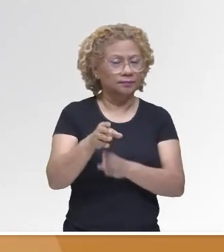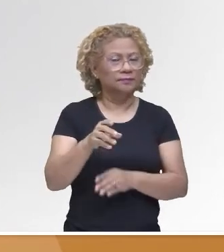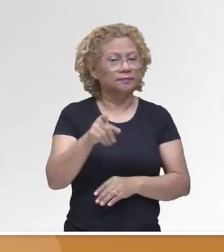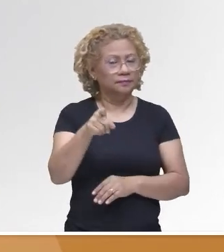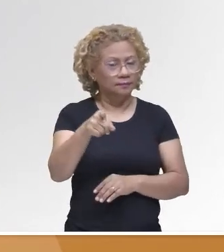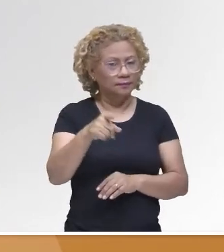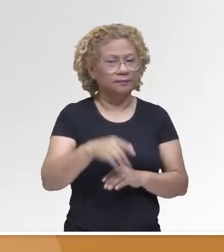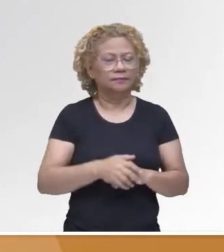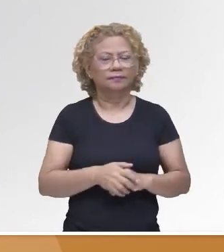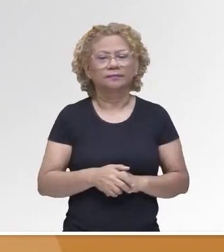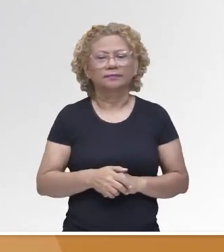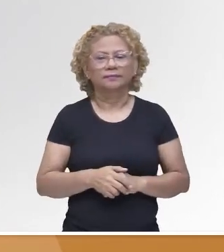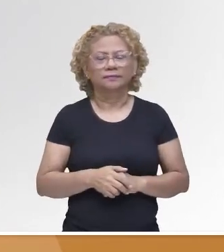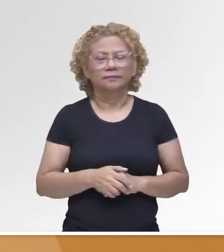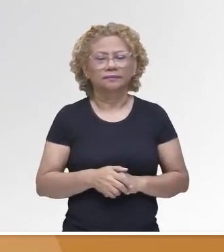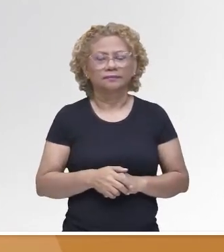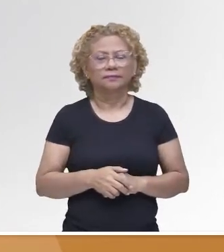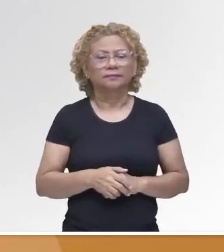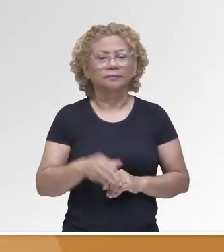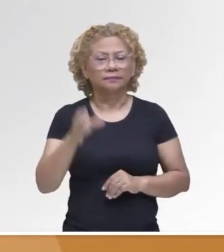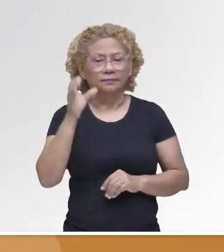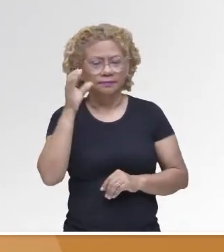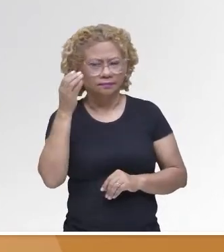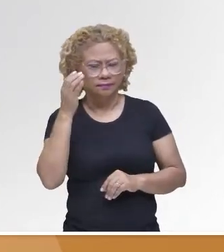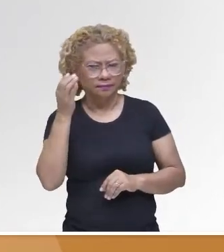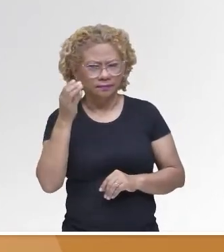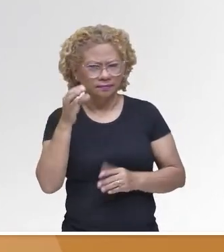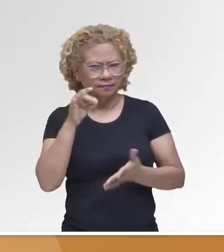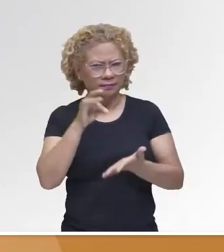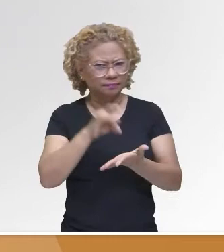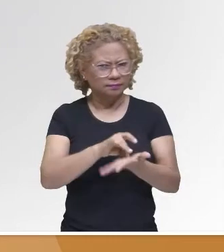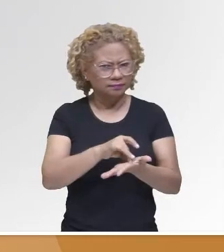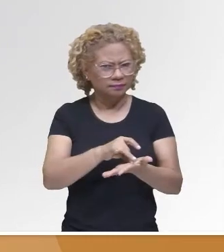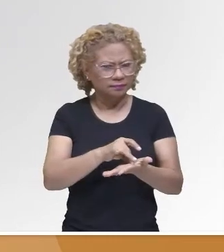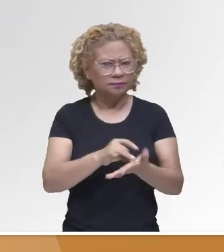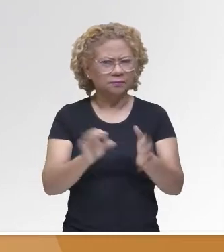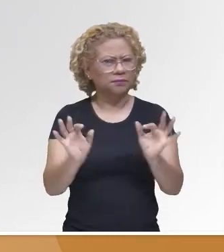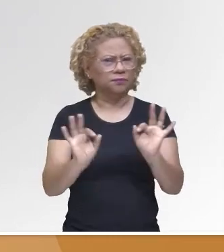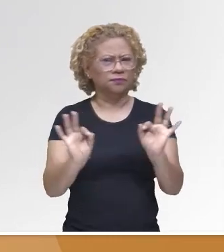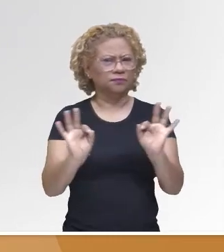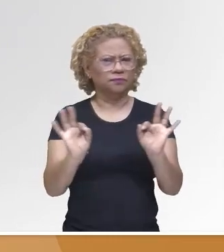da ciência, ela tem um caráter definitivo. Nenhuma.